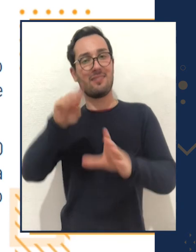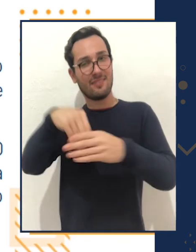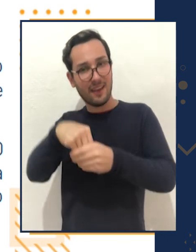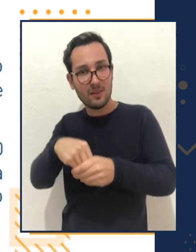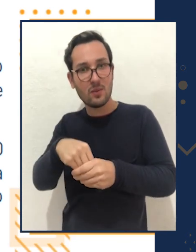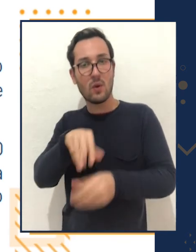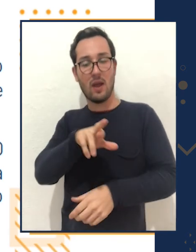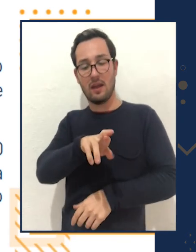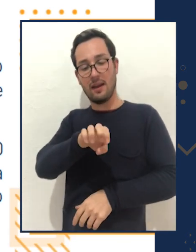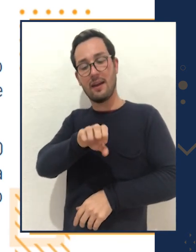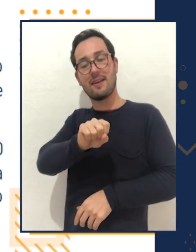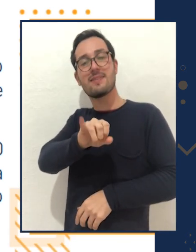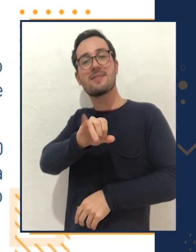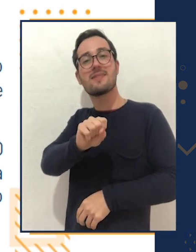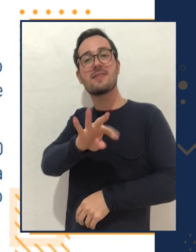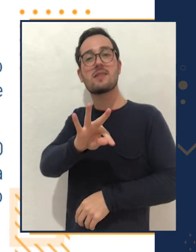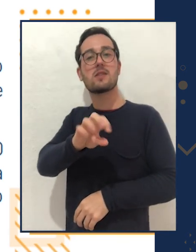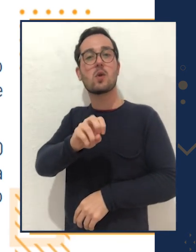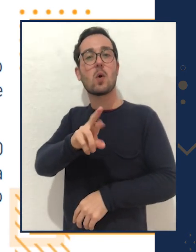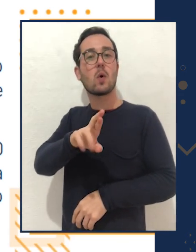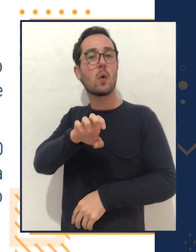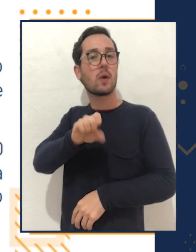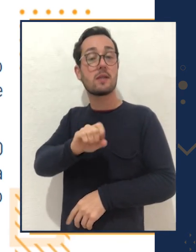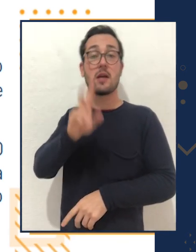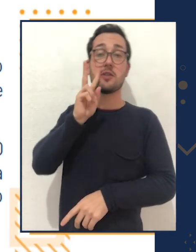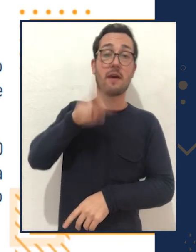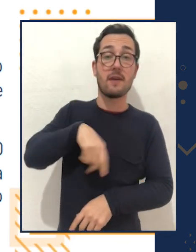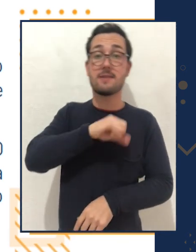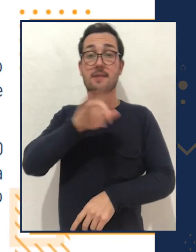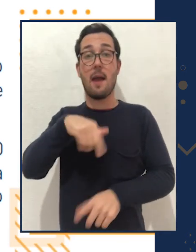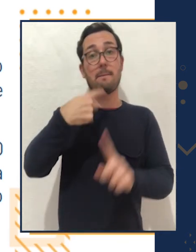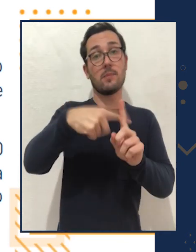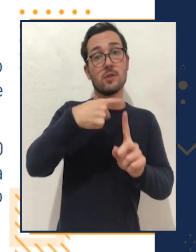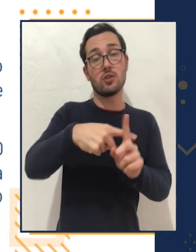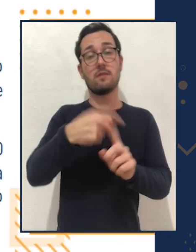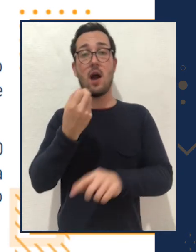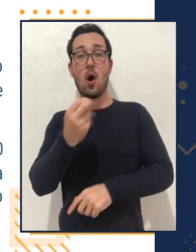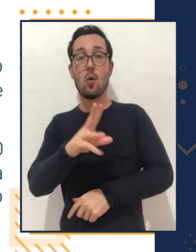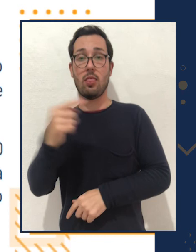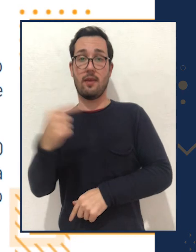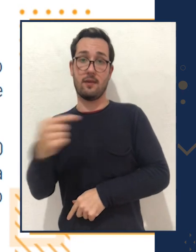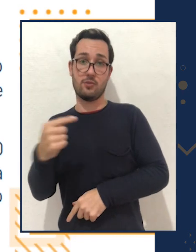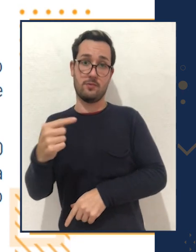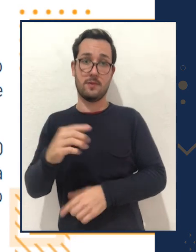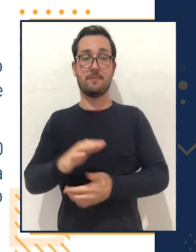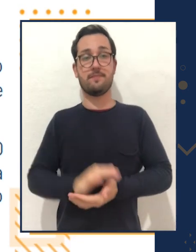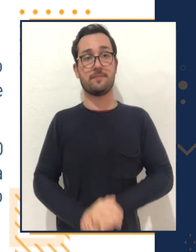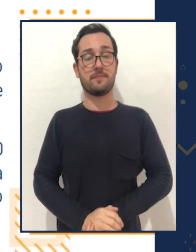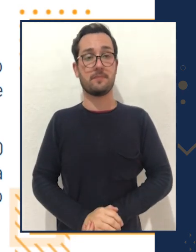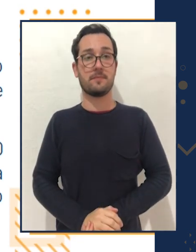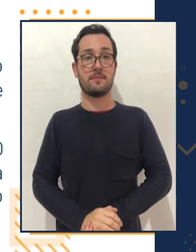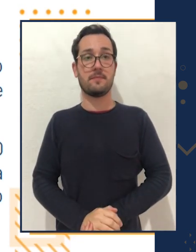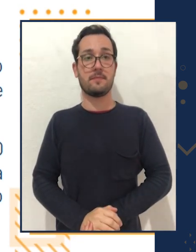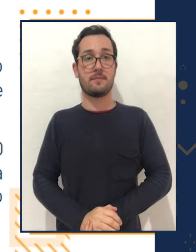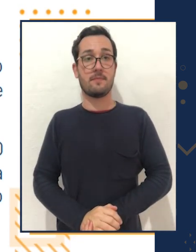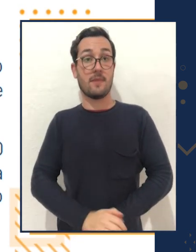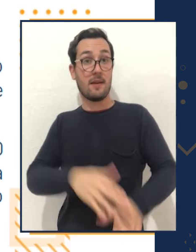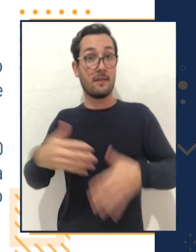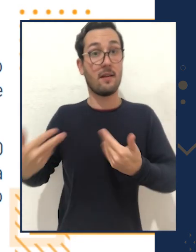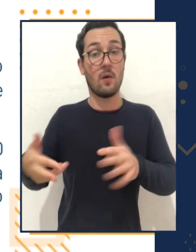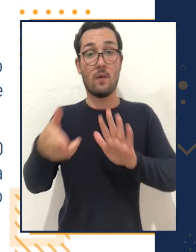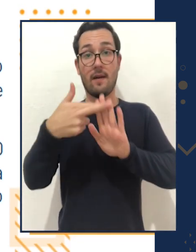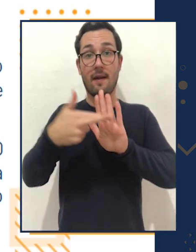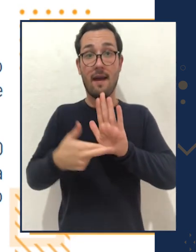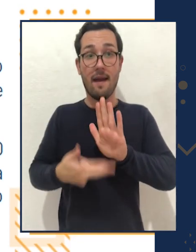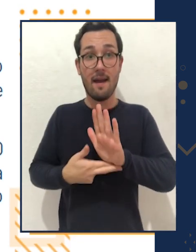as quedas de tensões nos resistores. Então, aonde vai estar entrando a corrente que a gente escolheu no resistor, a